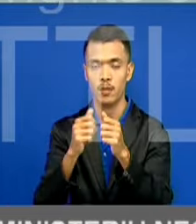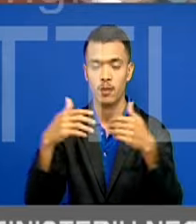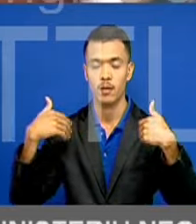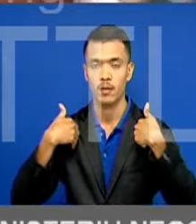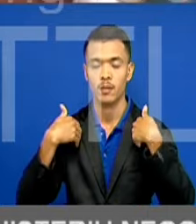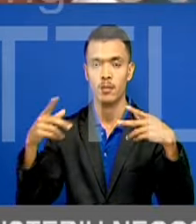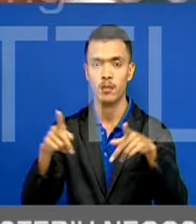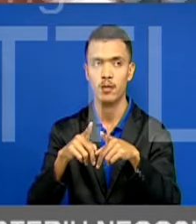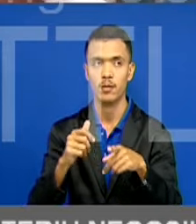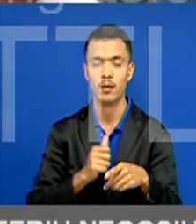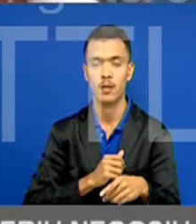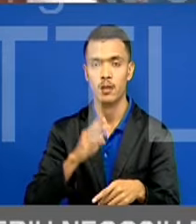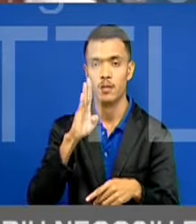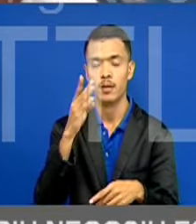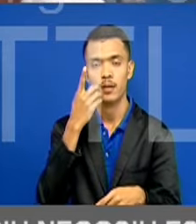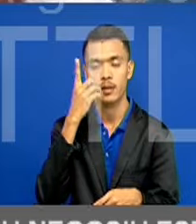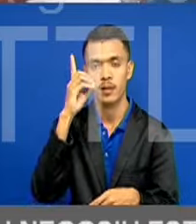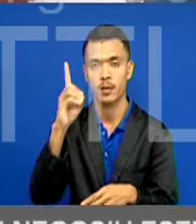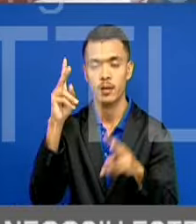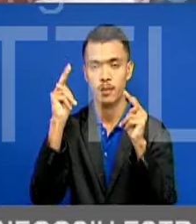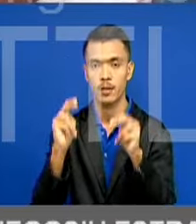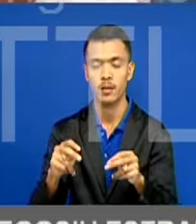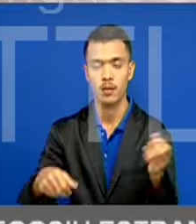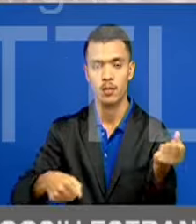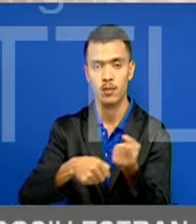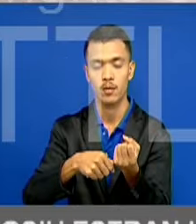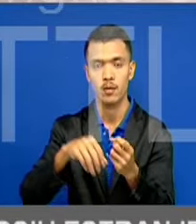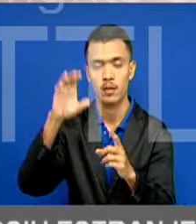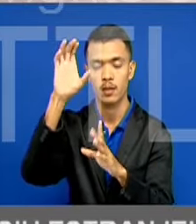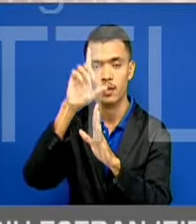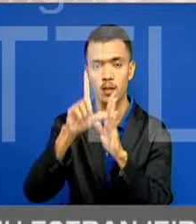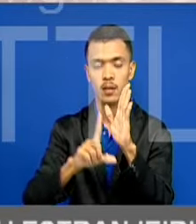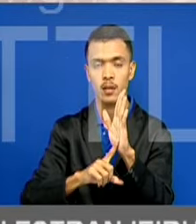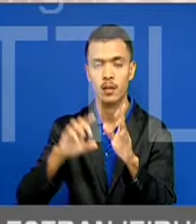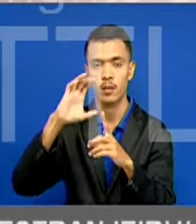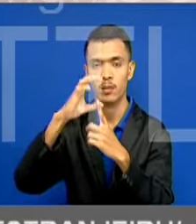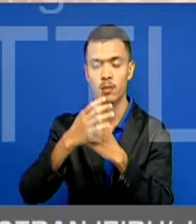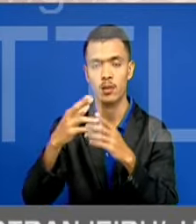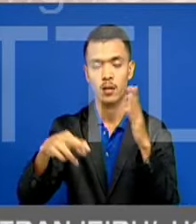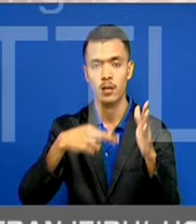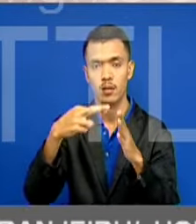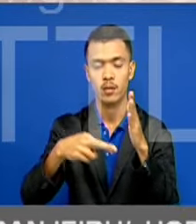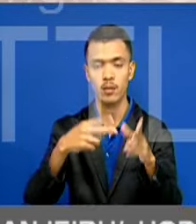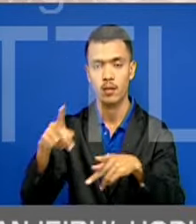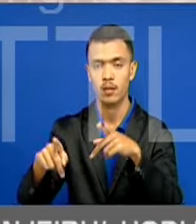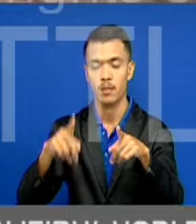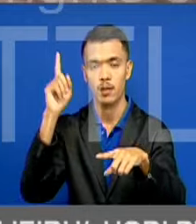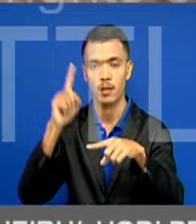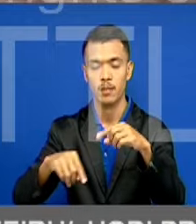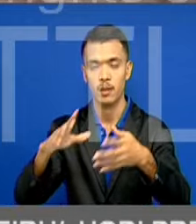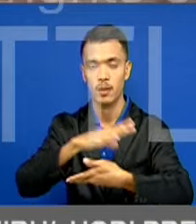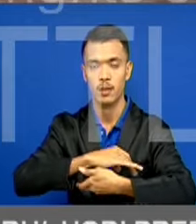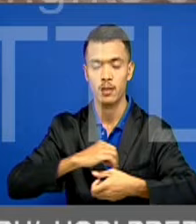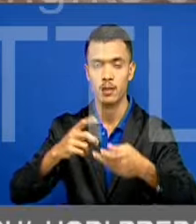Atabai, Pedro Lacobuti afirma, precisa reforça lei tarabando ne, tamba lei atu regula ema la bele estraga ambiente